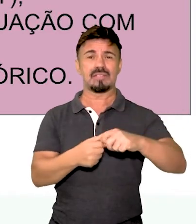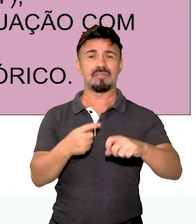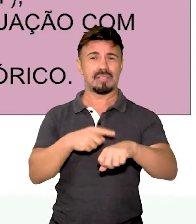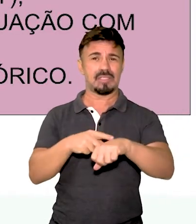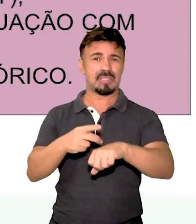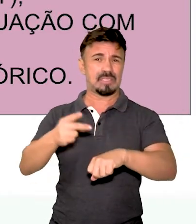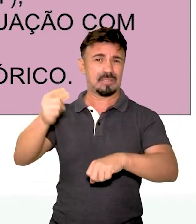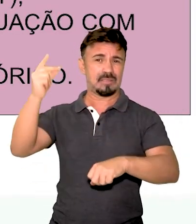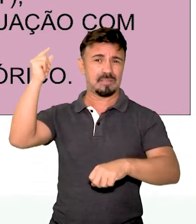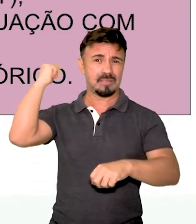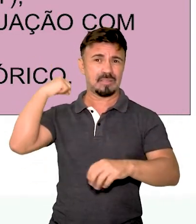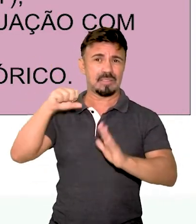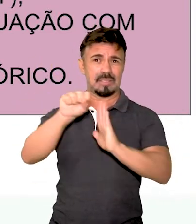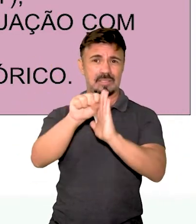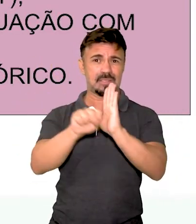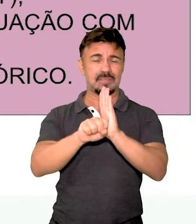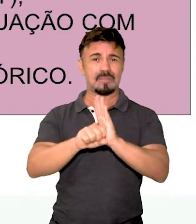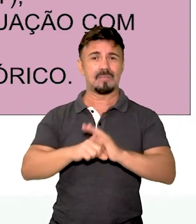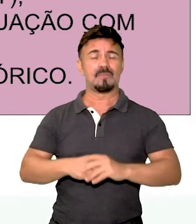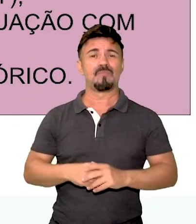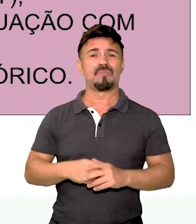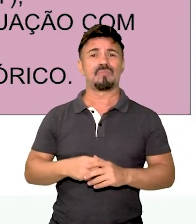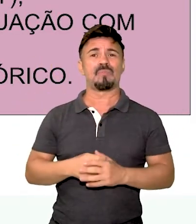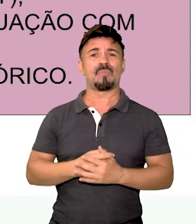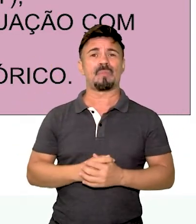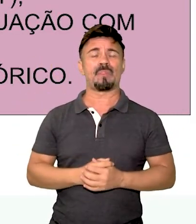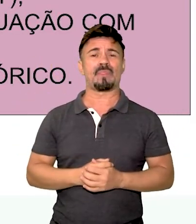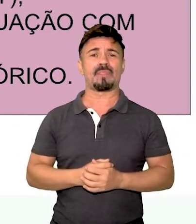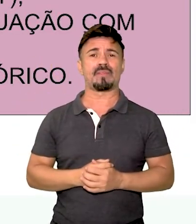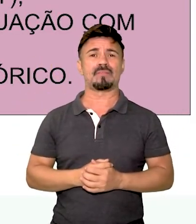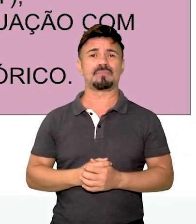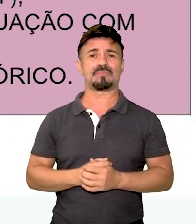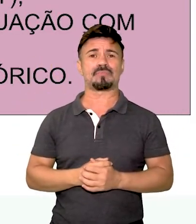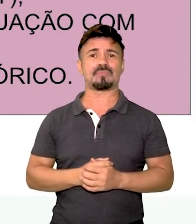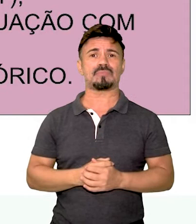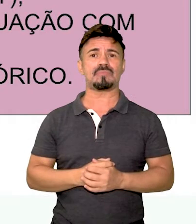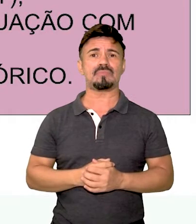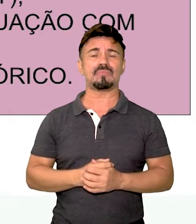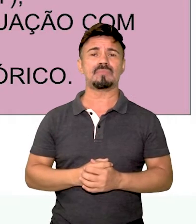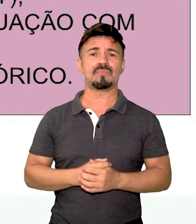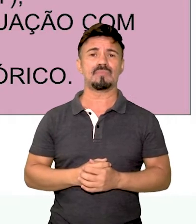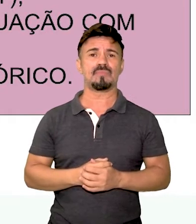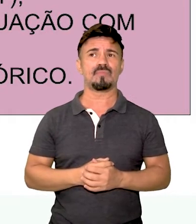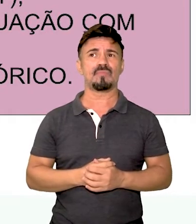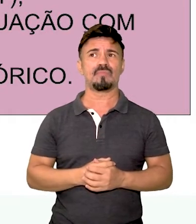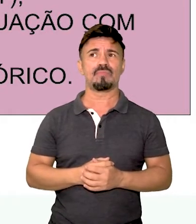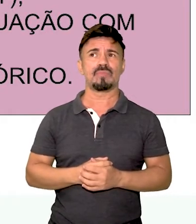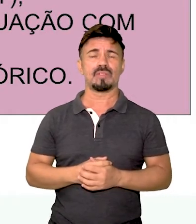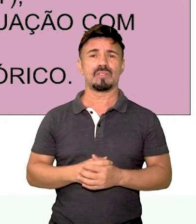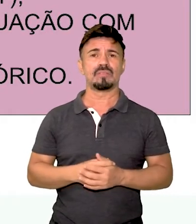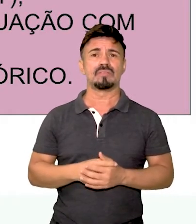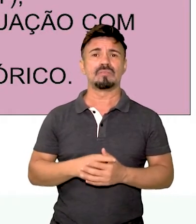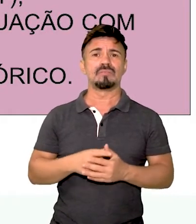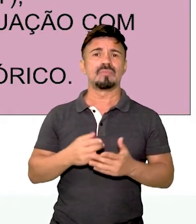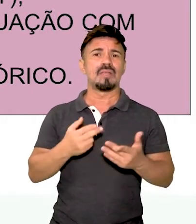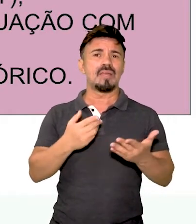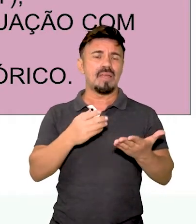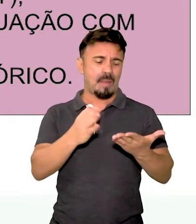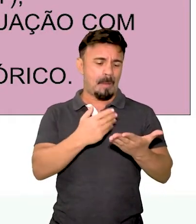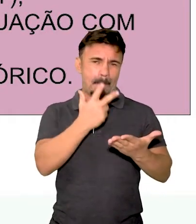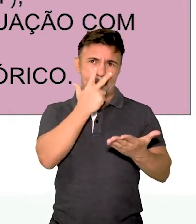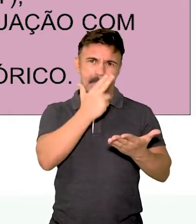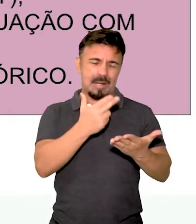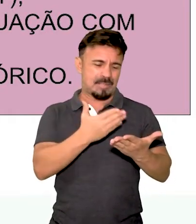época. Nós tivemos outra forma aqui, que é considera o diário como um amigo íntimo, quando ela